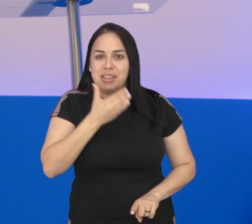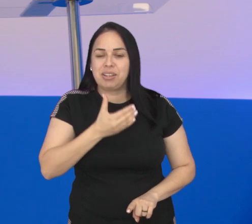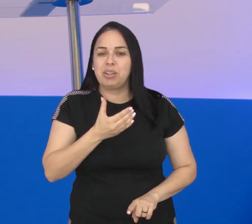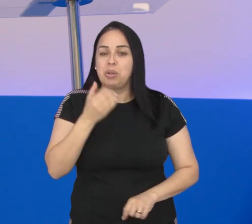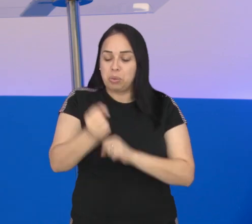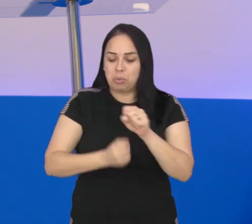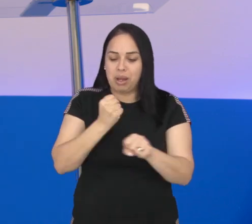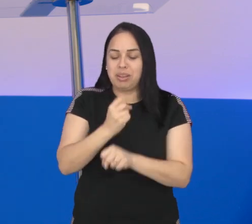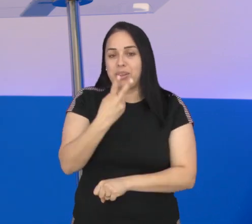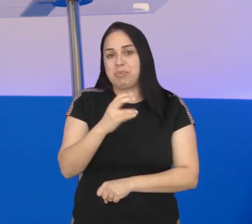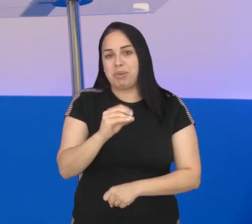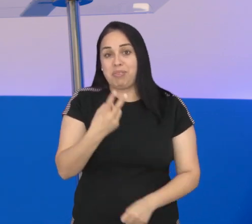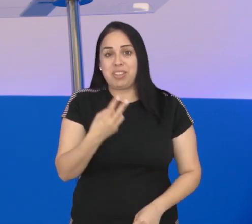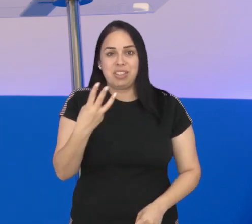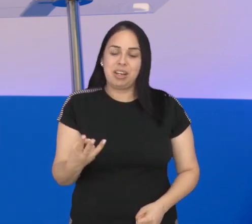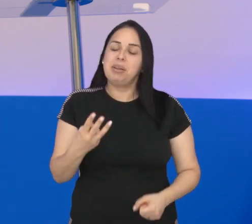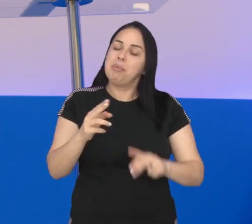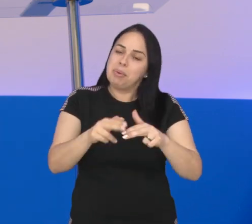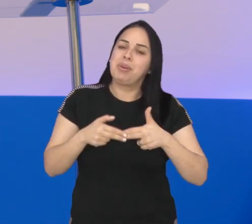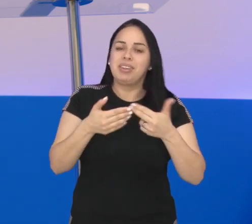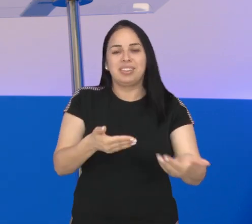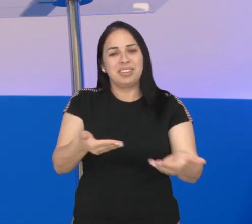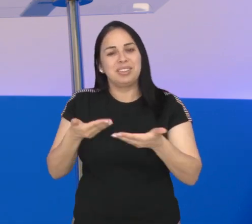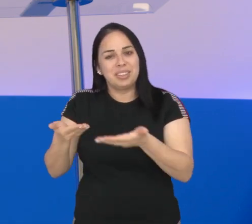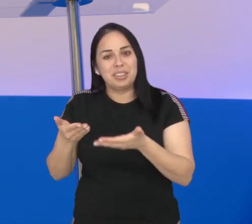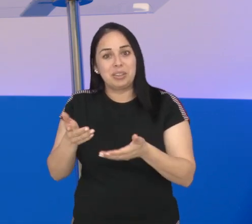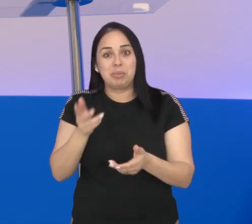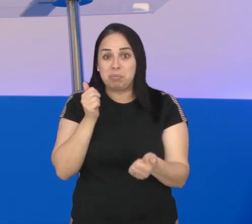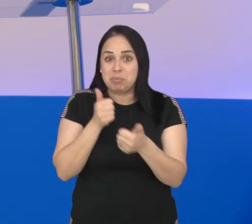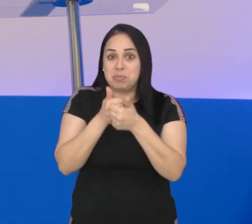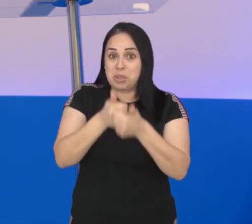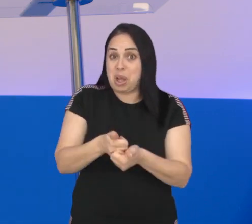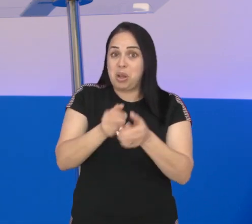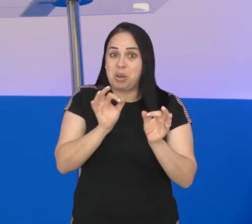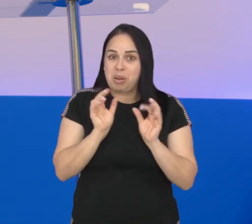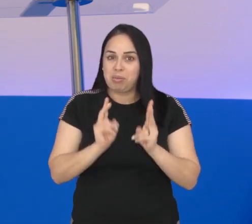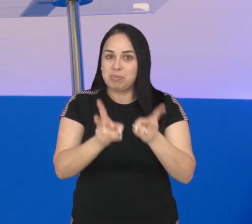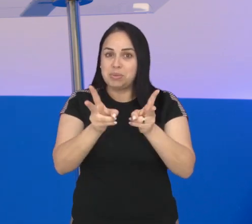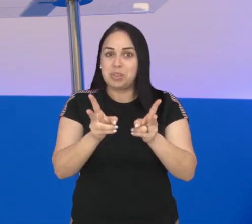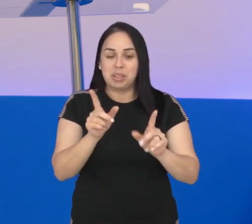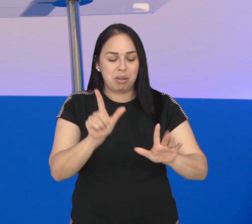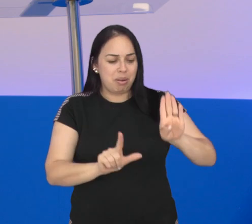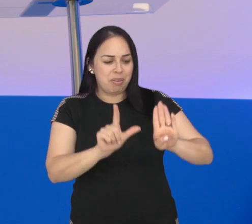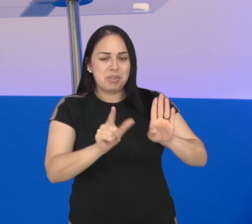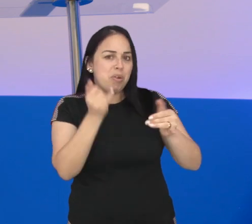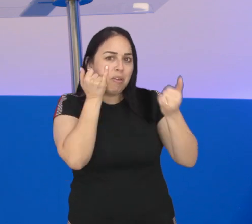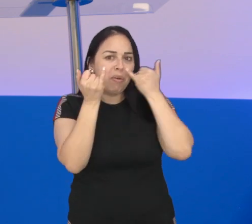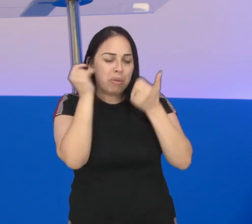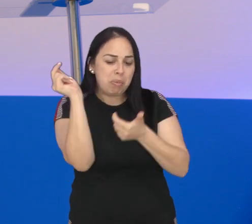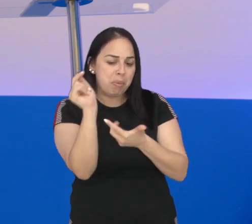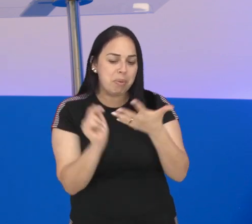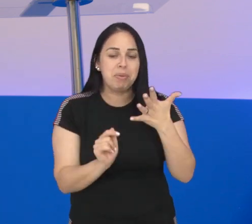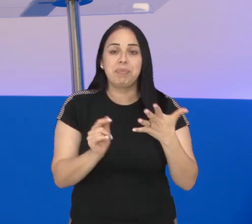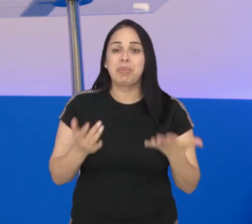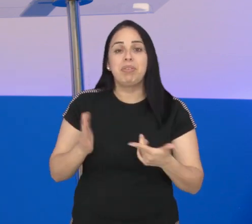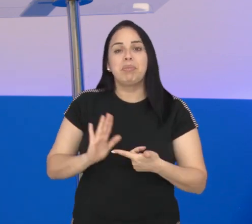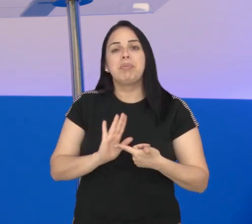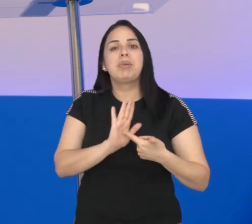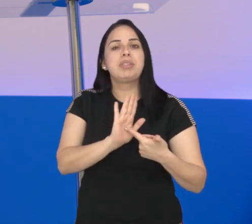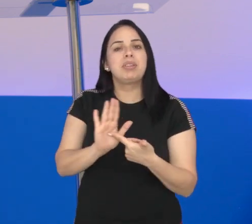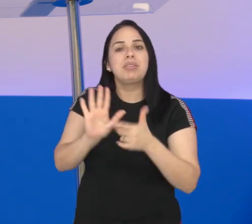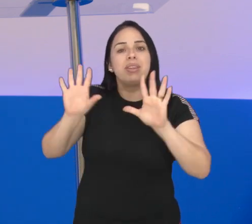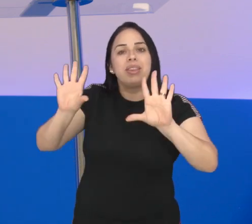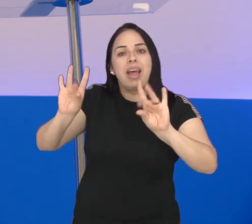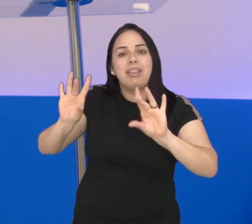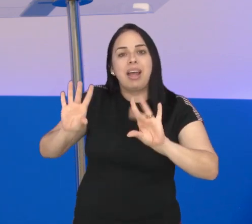de 2023. Te convido para continuar aqui com a gente no Boletim Legislativo, que está cheio de informação. Vamos